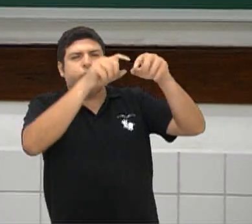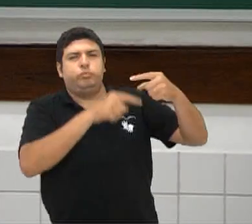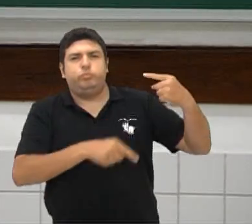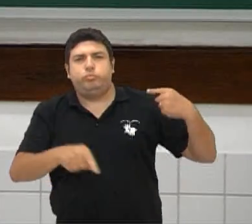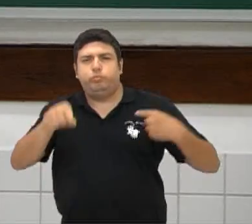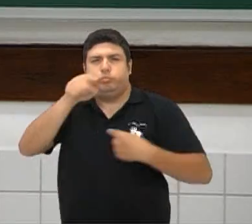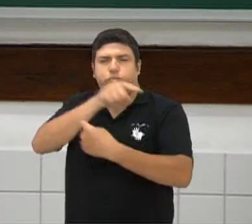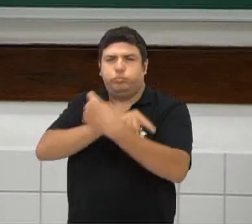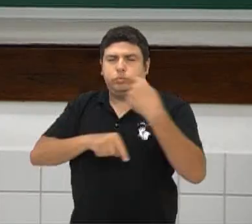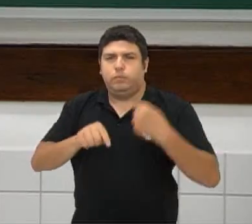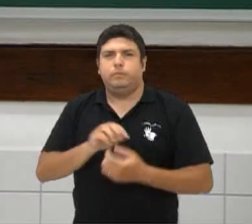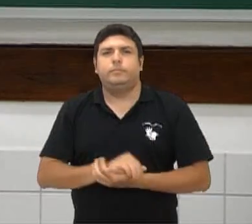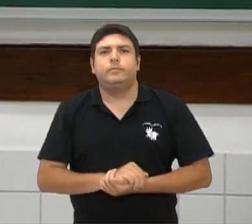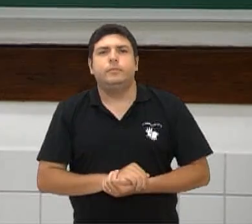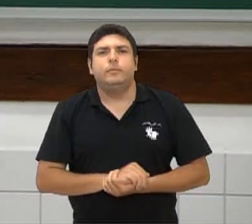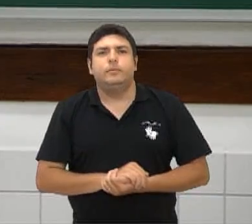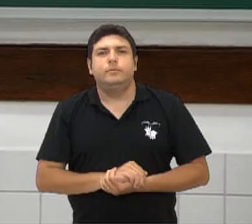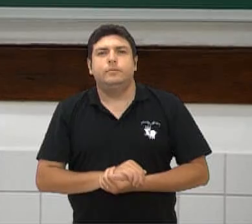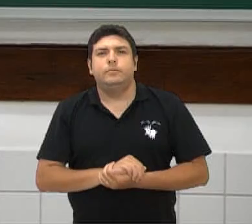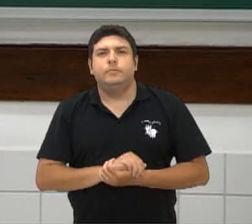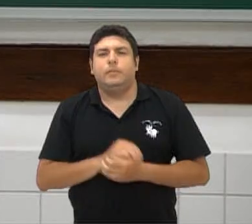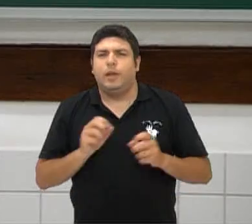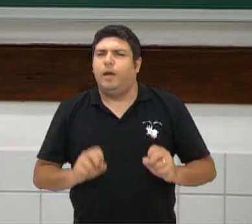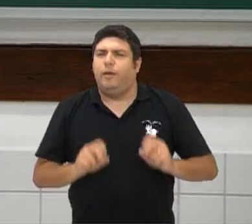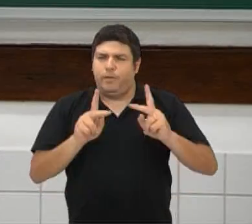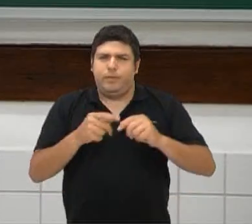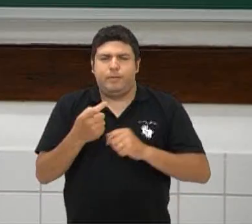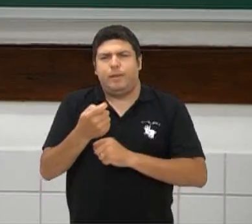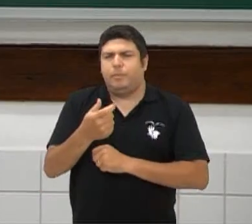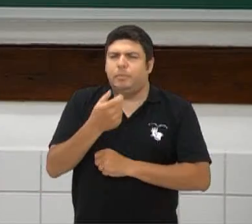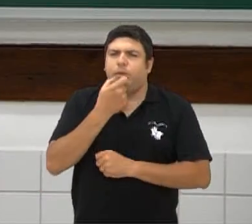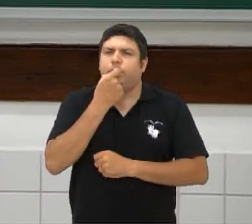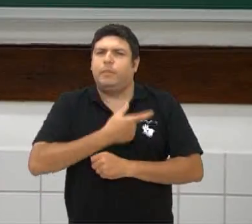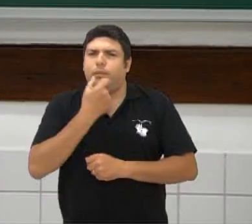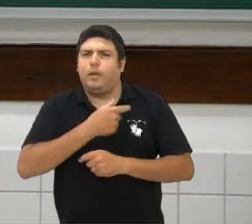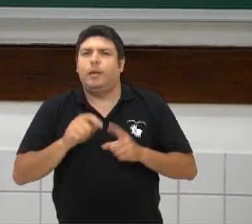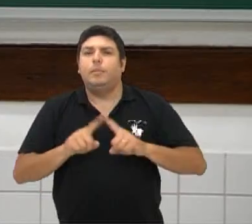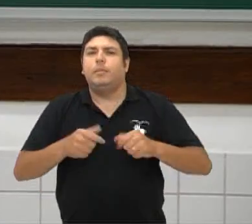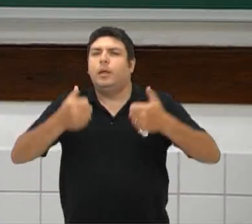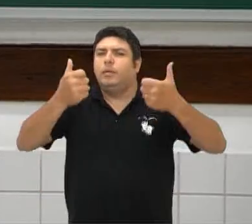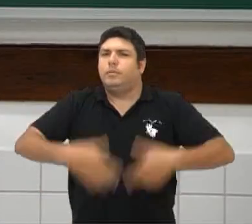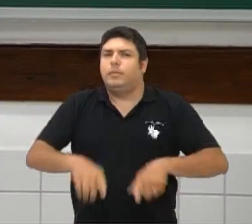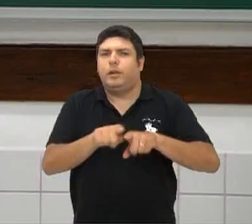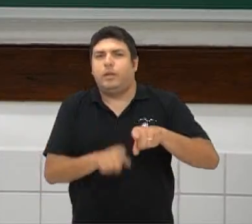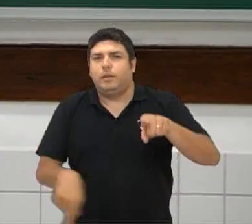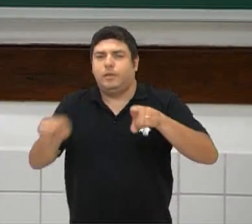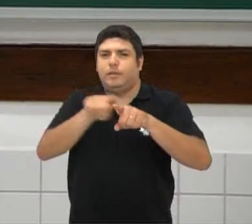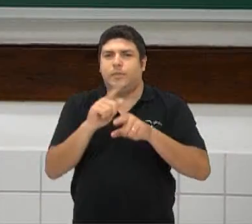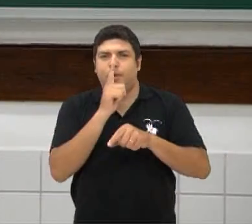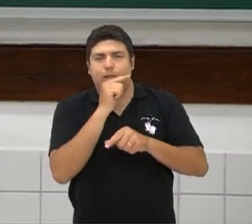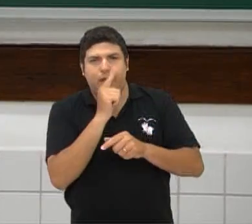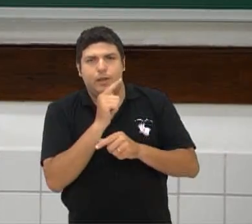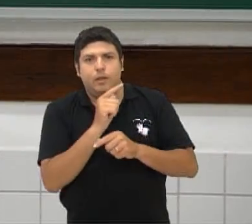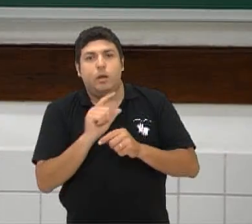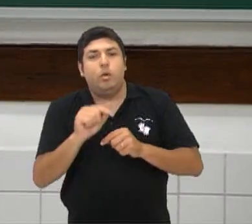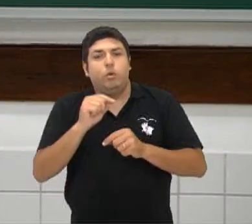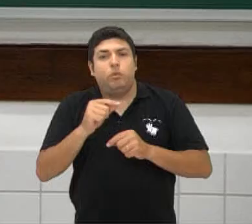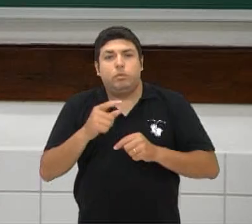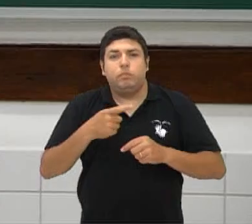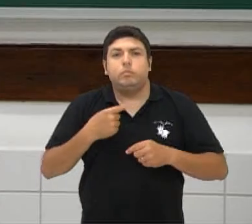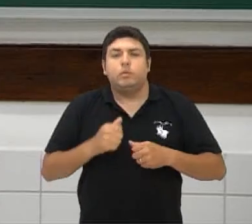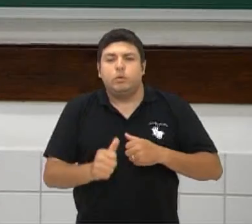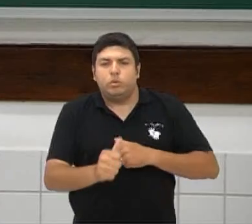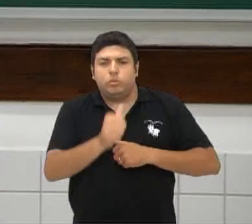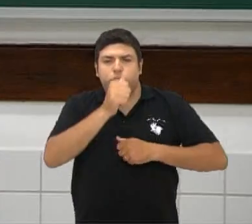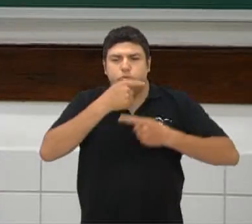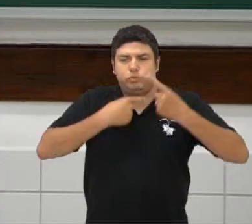apesar de ser uma notícia, né, até um pouco engraçadinha, está falando um pouco sobre o ciclo da água, né, que ele passa pelos seres vivos e volta depois